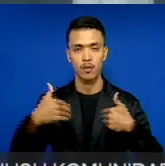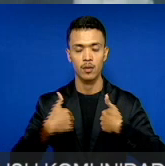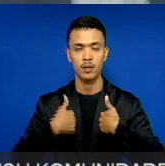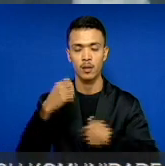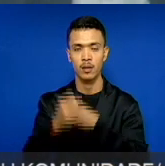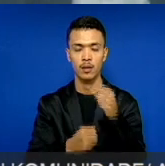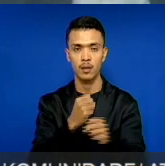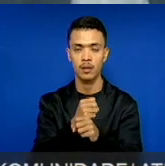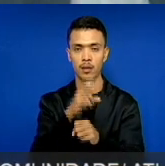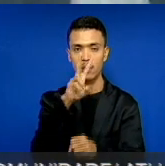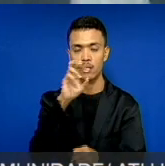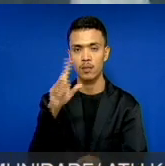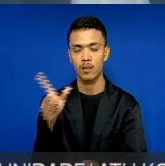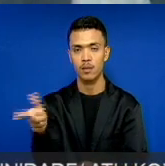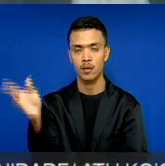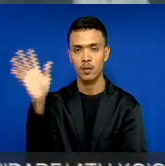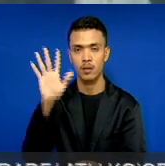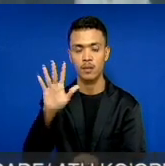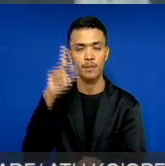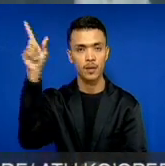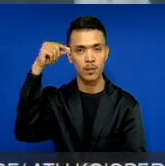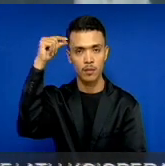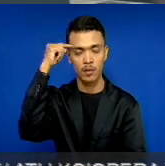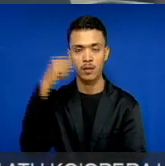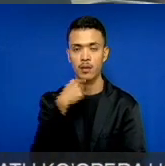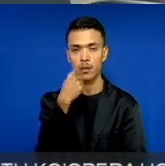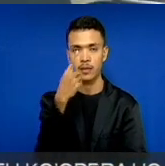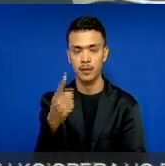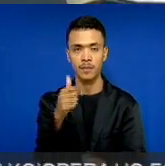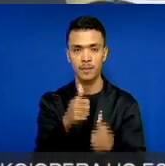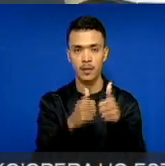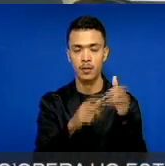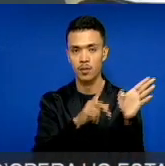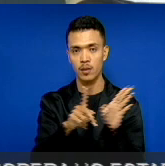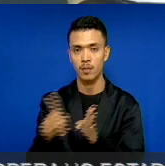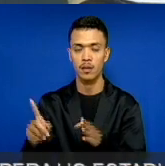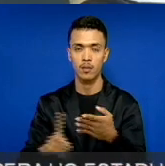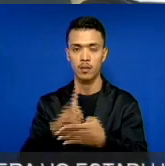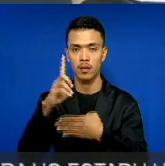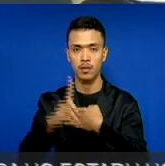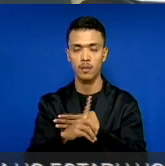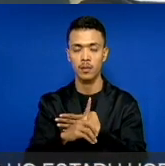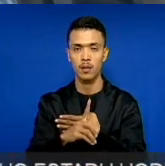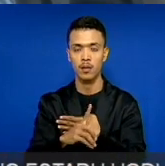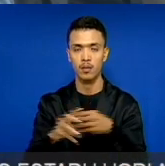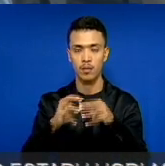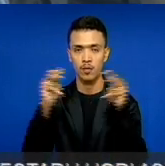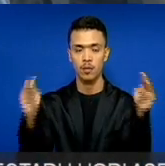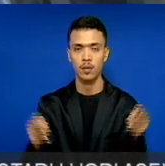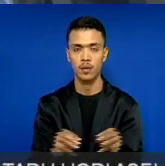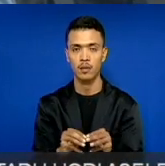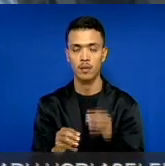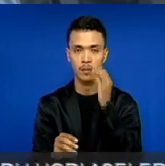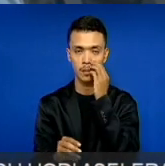rihunrua ruanulu reseng lima. Governante ne afirma, tuir plano desenvolvimento integrado municipal